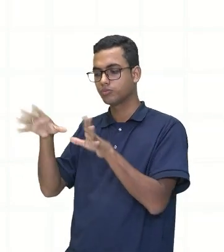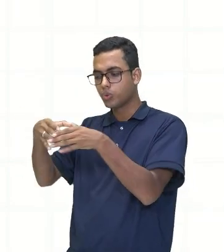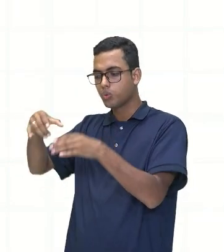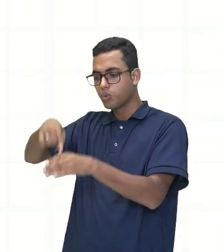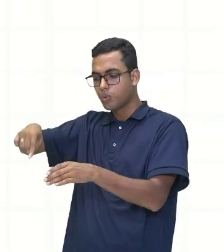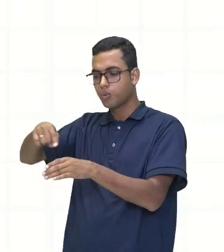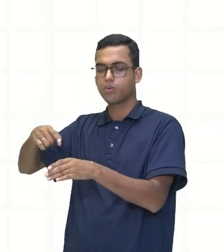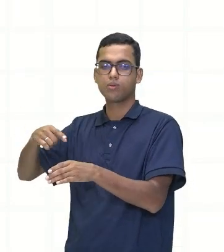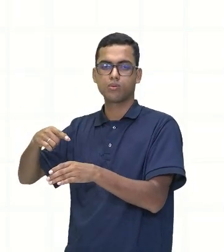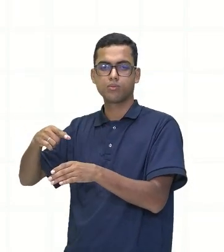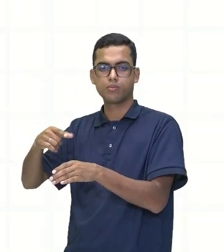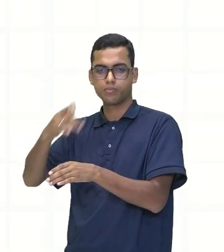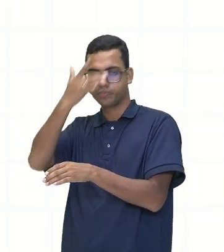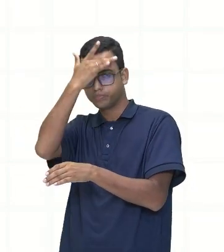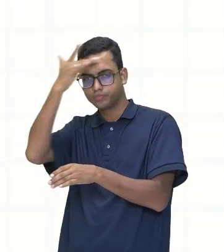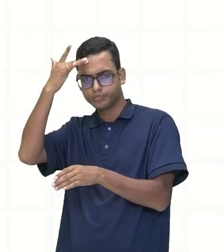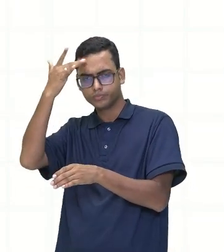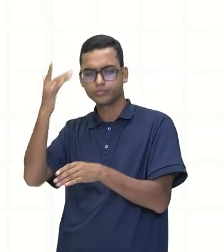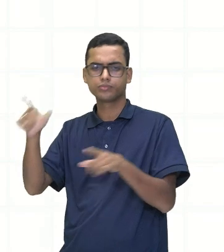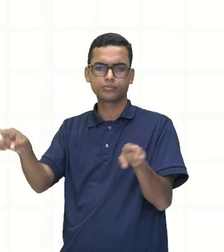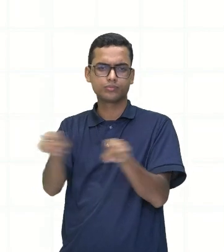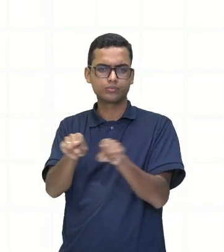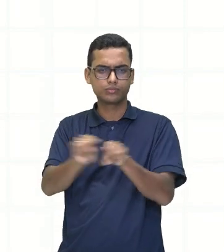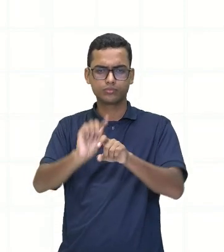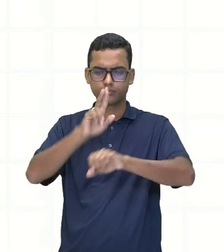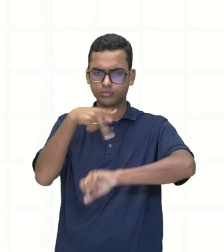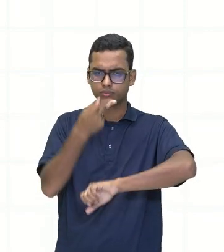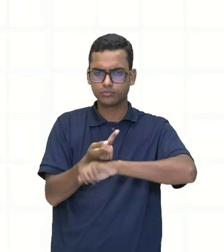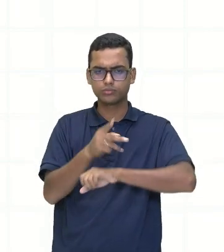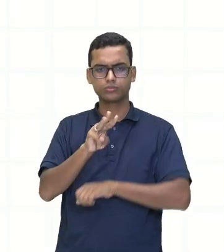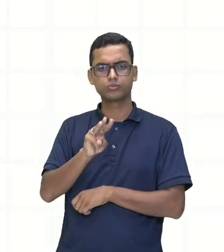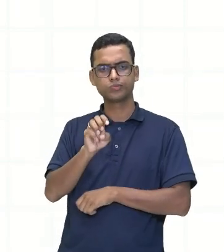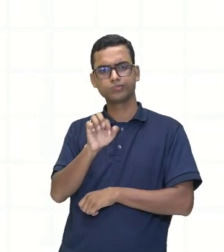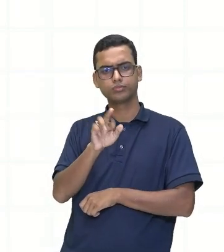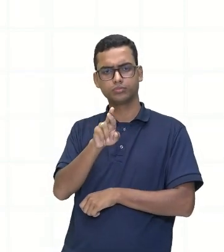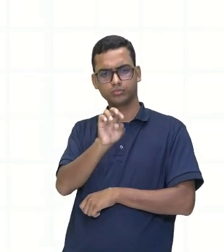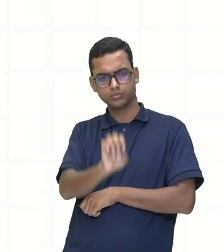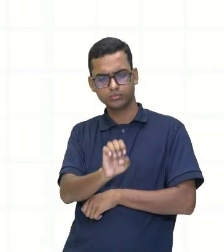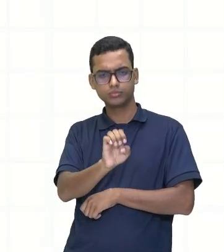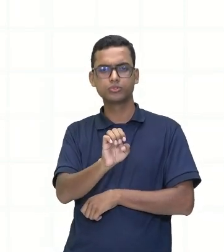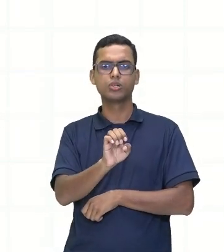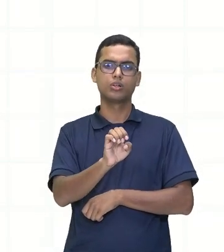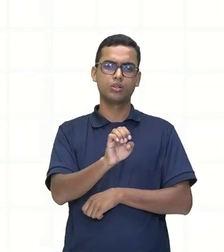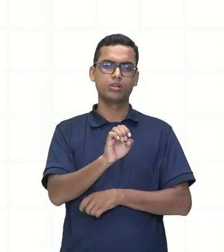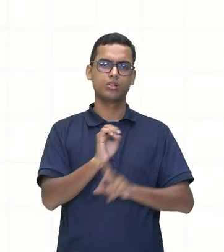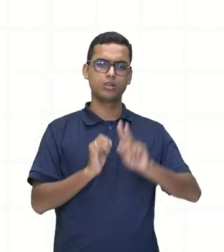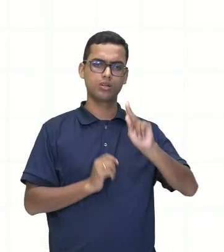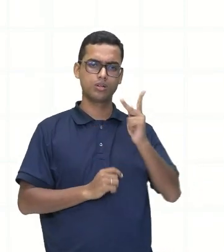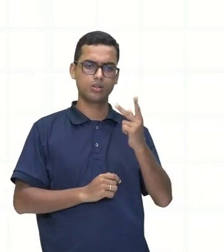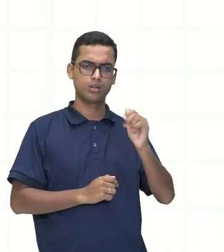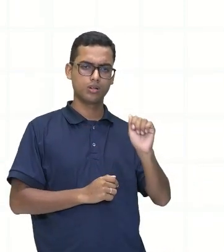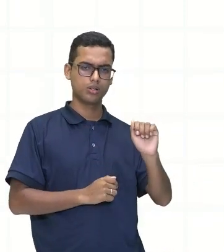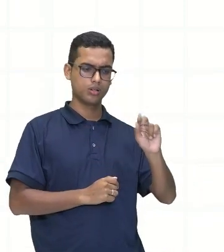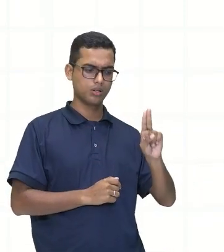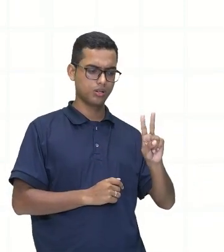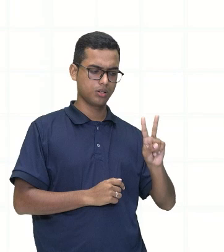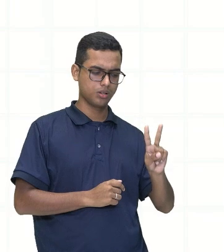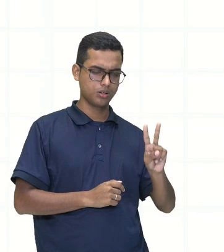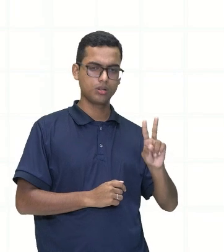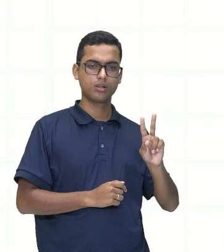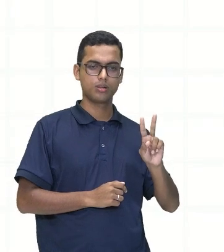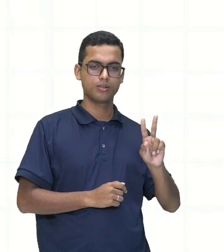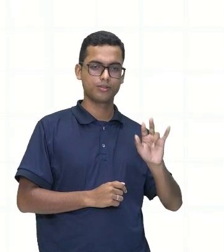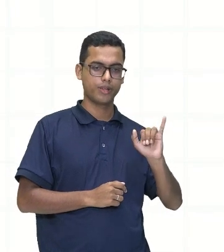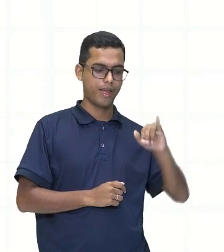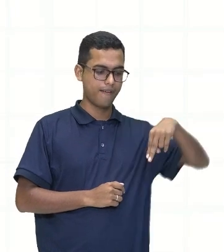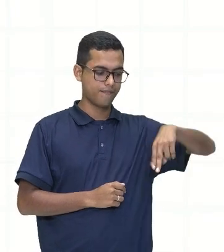tenho o meu verbo principal, que é o having lunch, né? Que a gente acabou ali de ver essa atividade que eles estão fazendo aí, estão reunidos